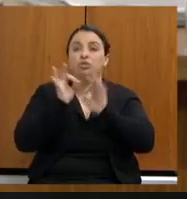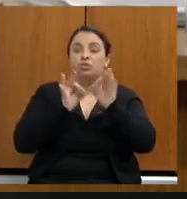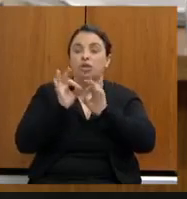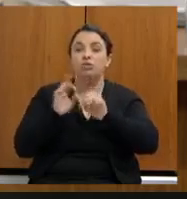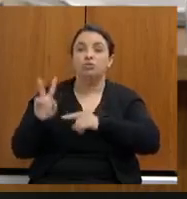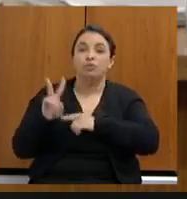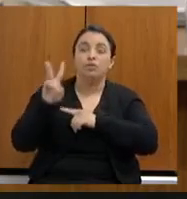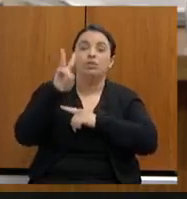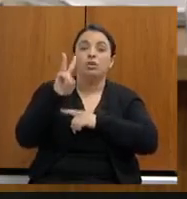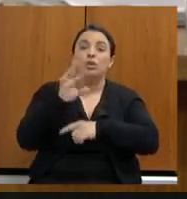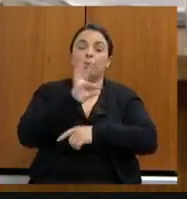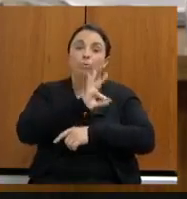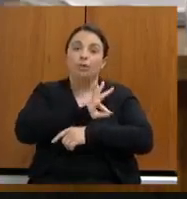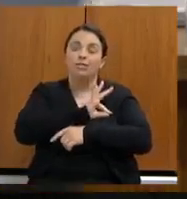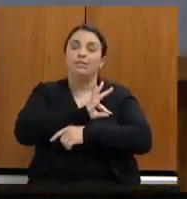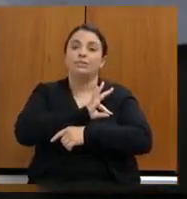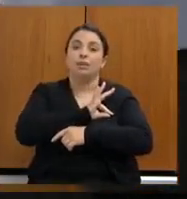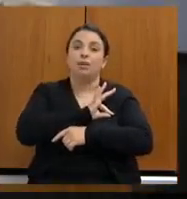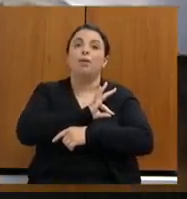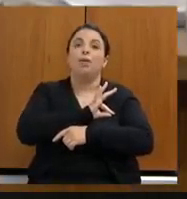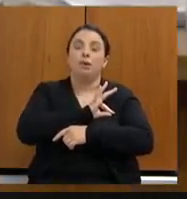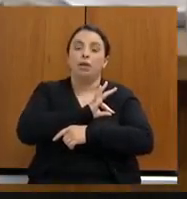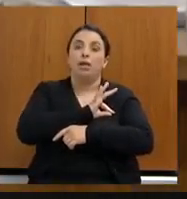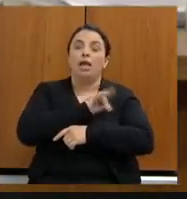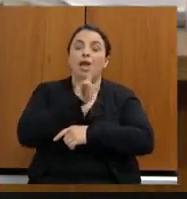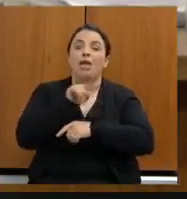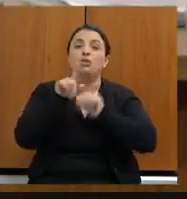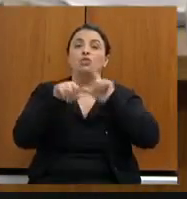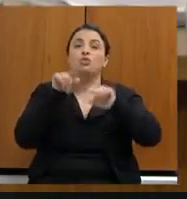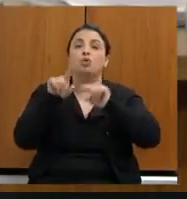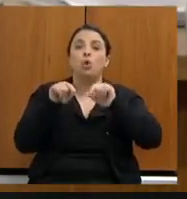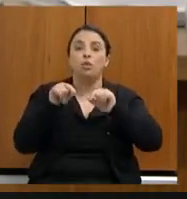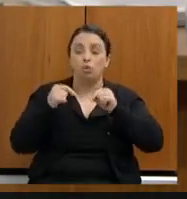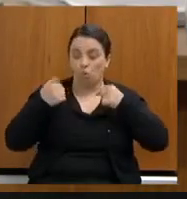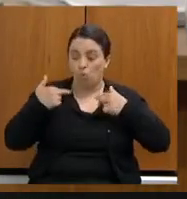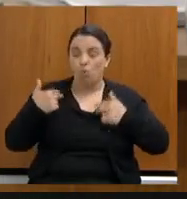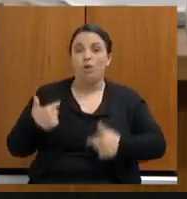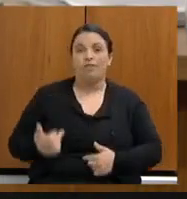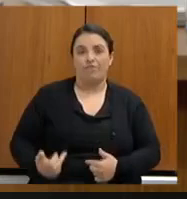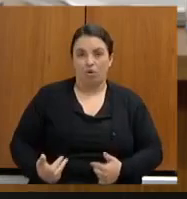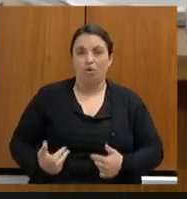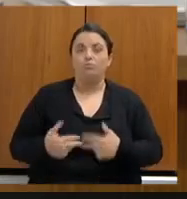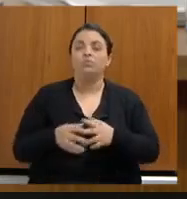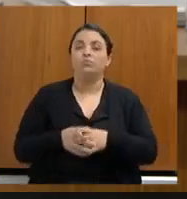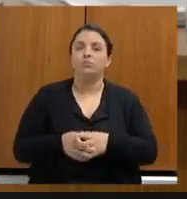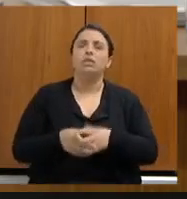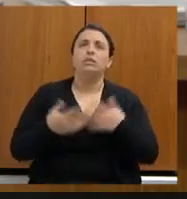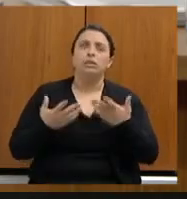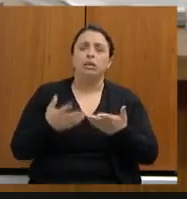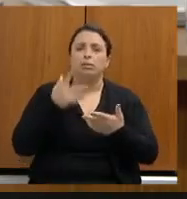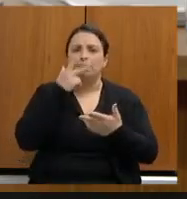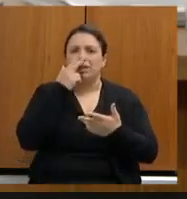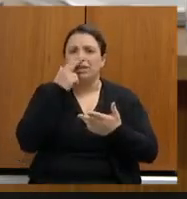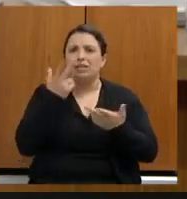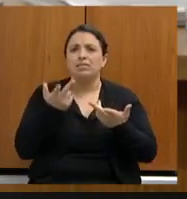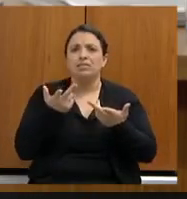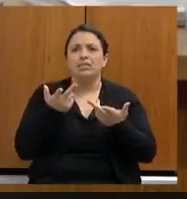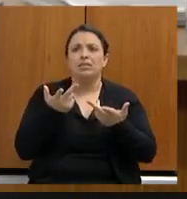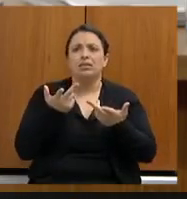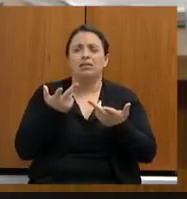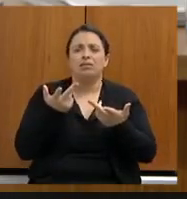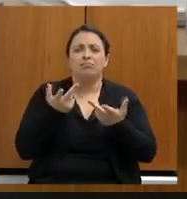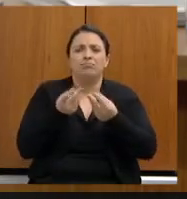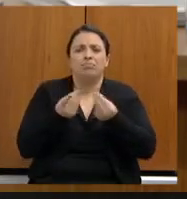da polícia penal foi a própria escolha dos uniformes parece um significante que a gente falar isso mas isso cria uma identidade na